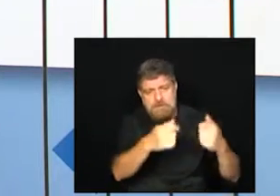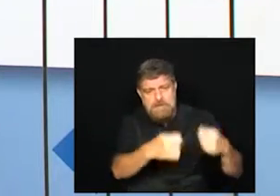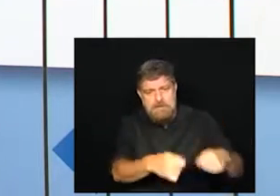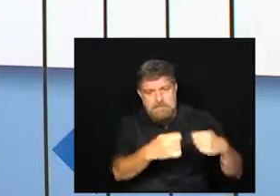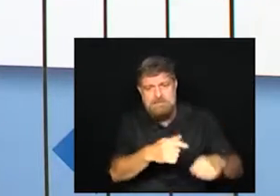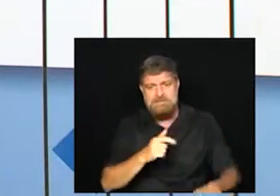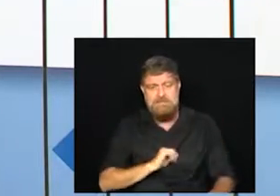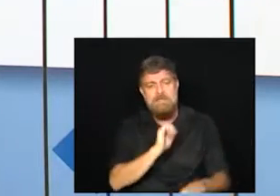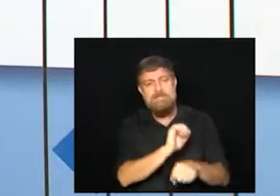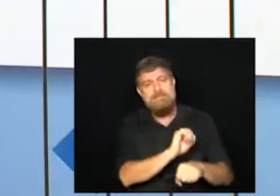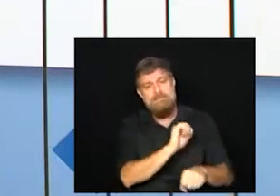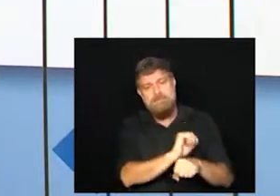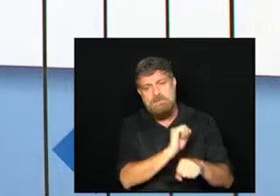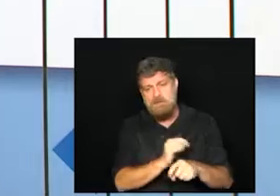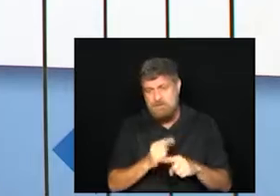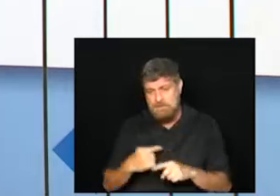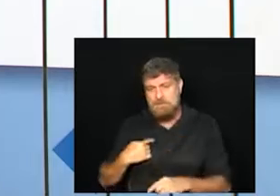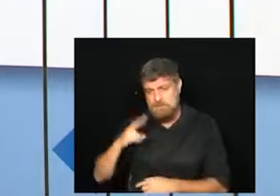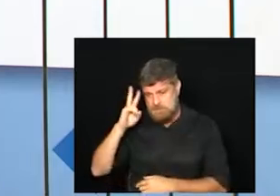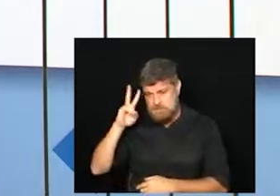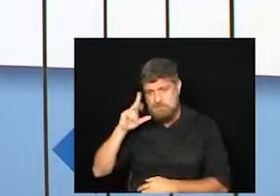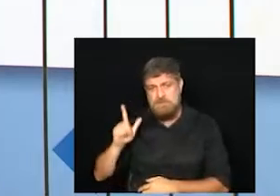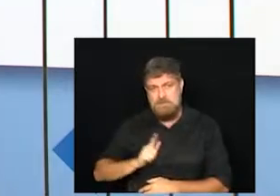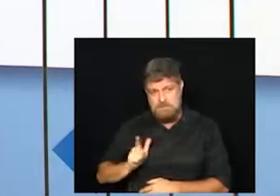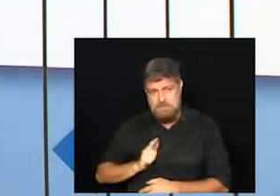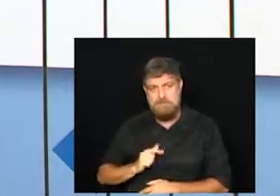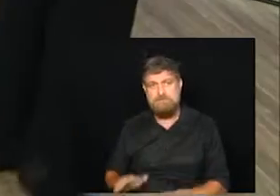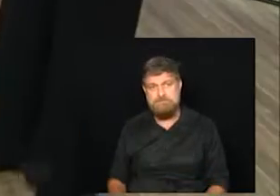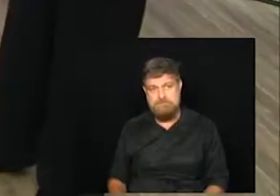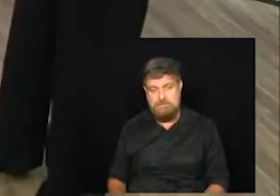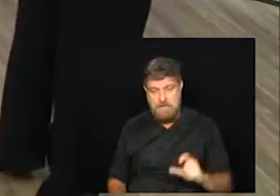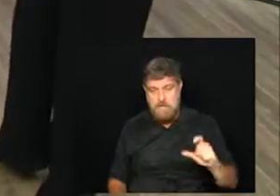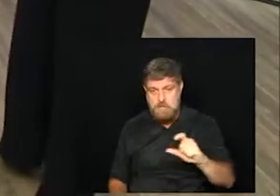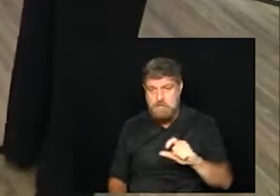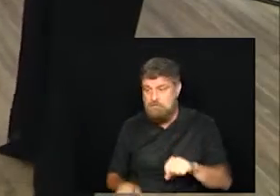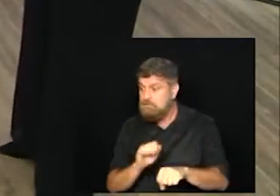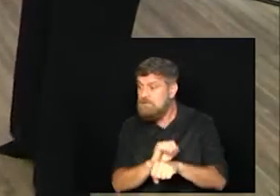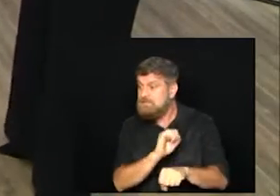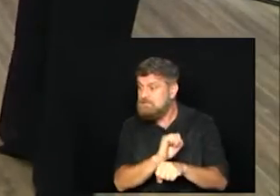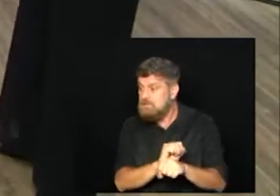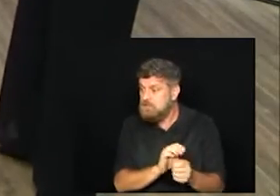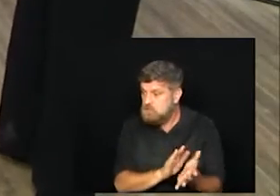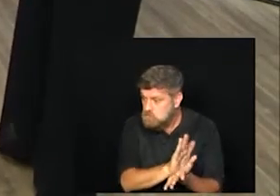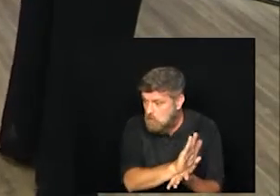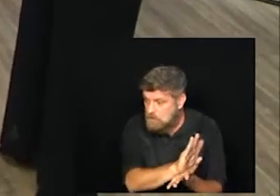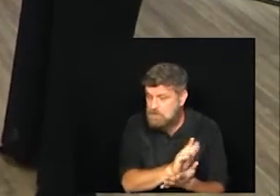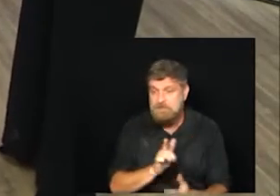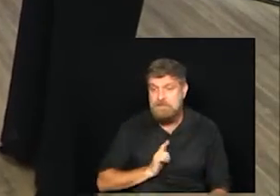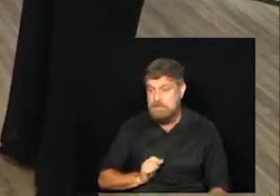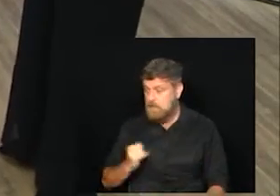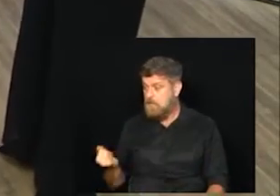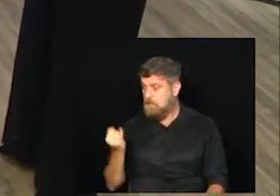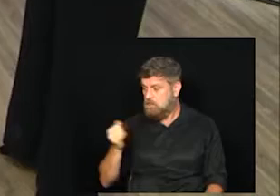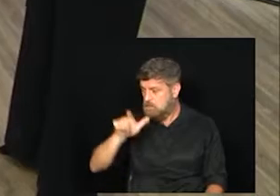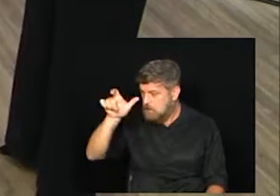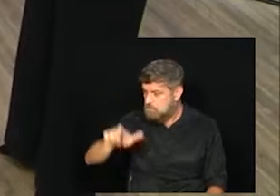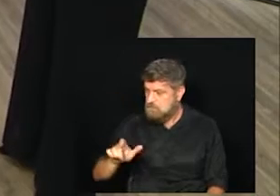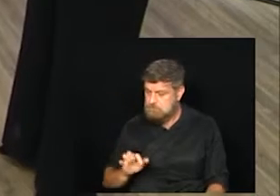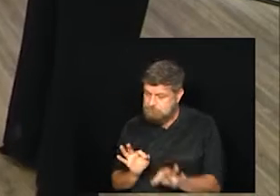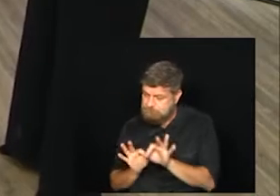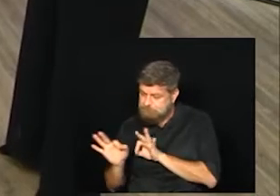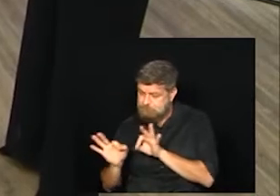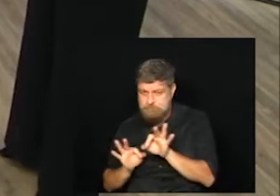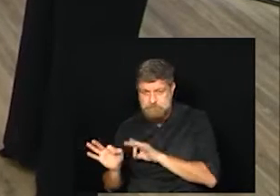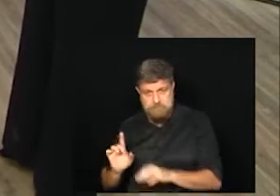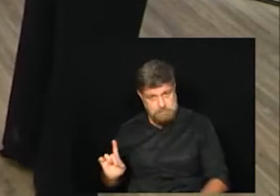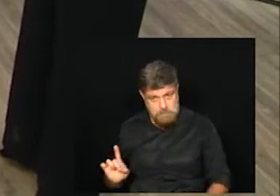para quem está esperando, porque a gente lembra que continua aquele esquema das doses sobrantes, né? E é importante para que as pessoas possam se